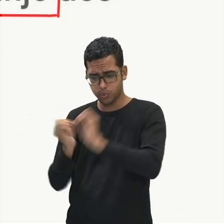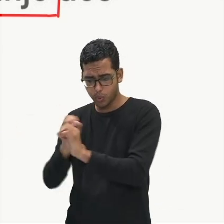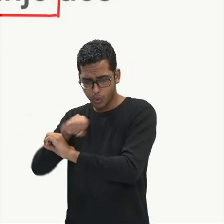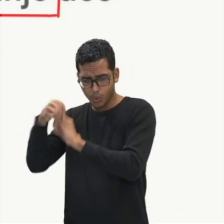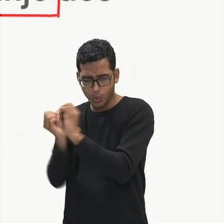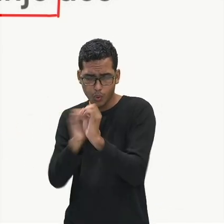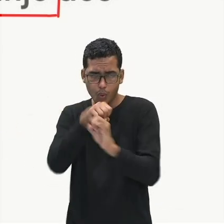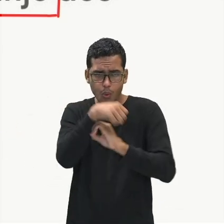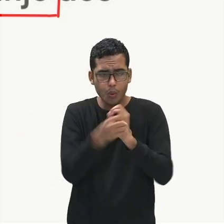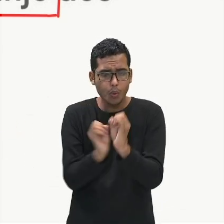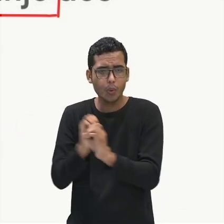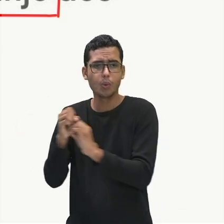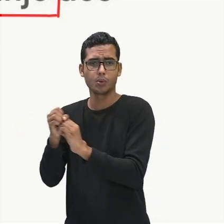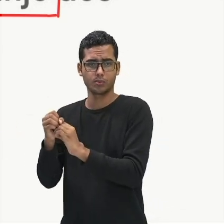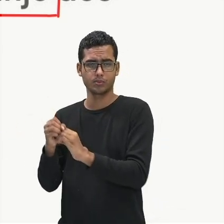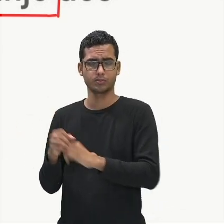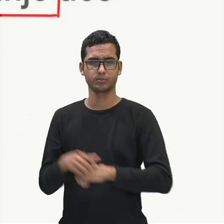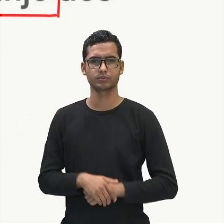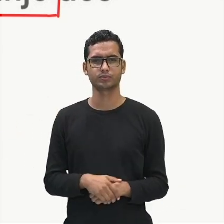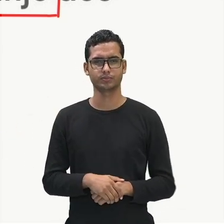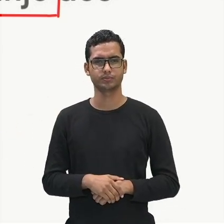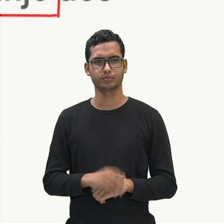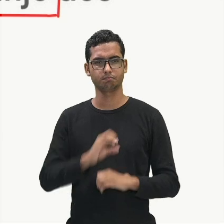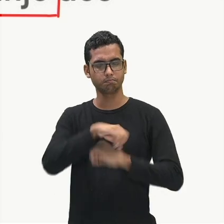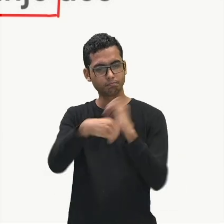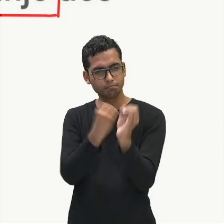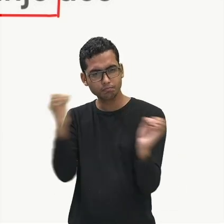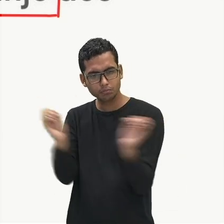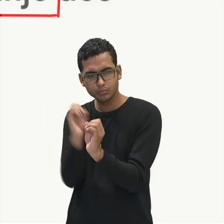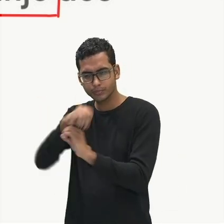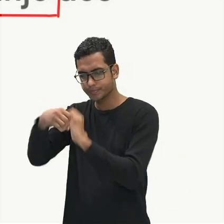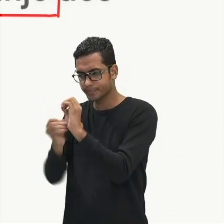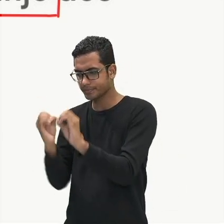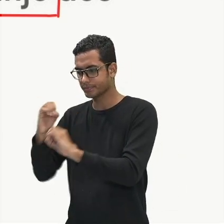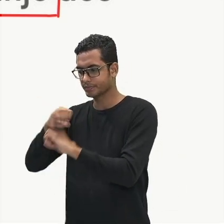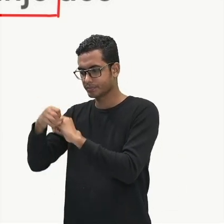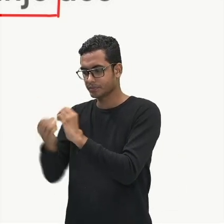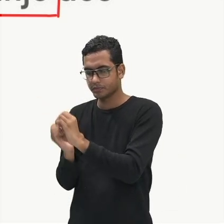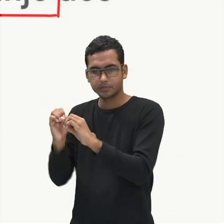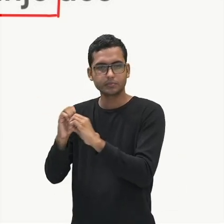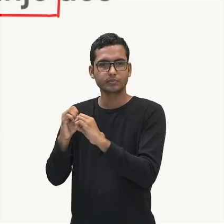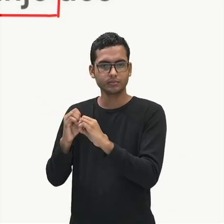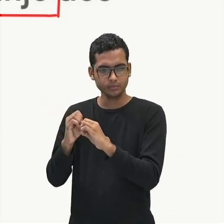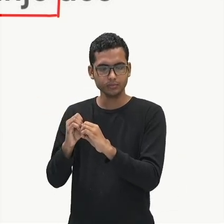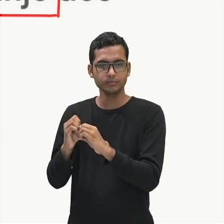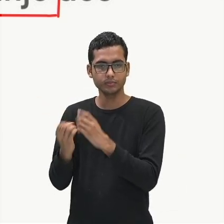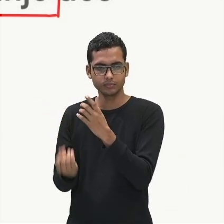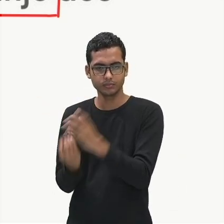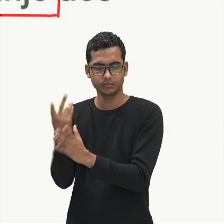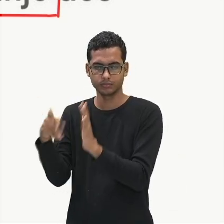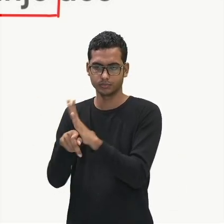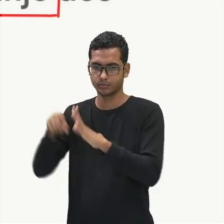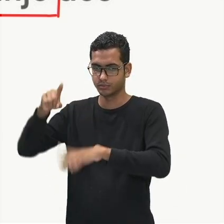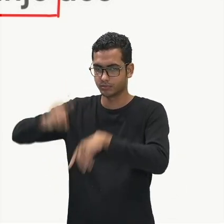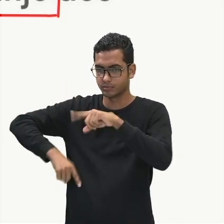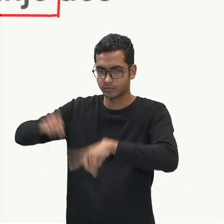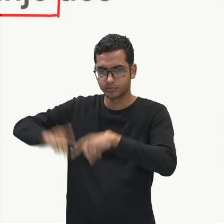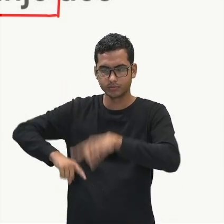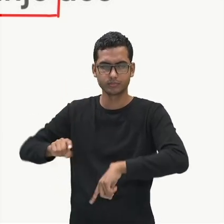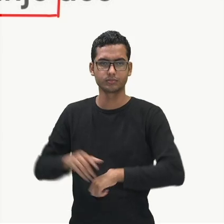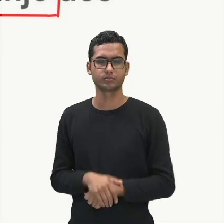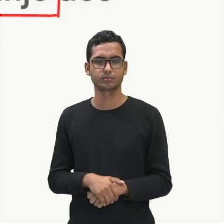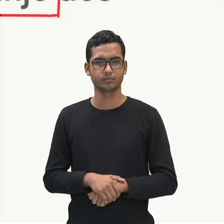as moléculas, com os átomos das moléculas para formar os produtos. E aí